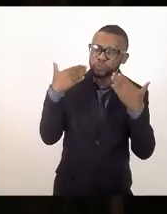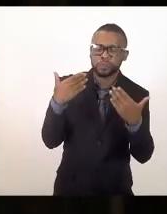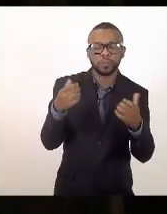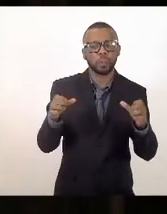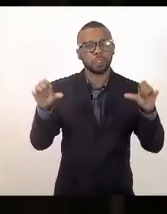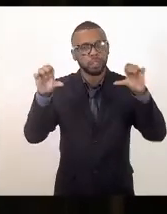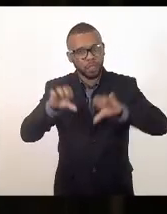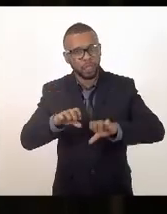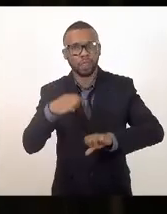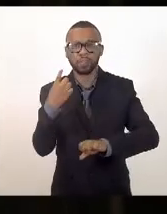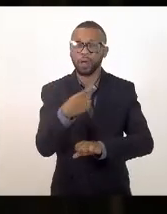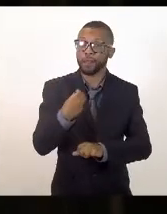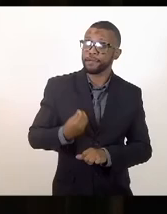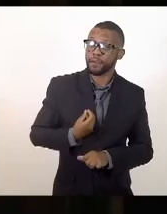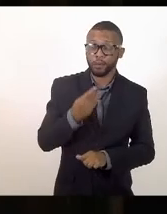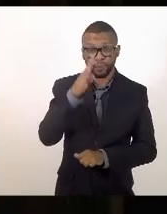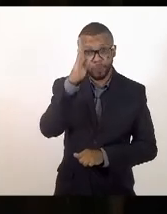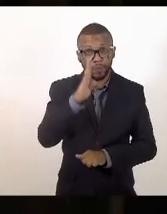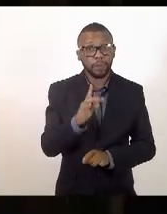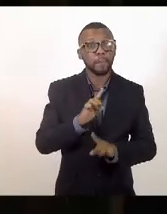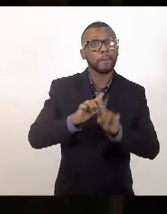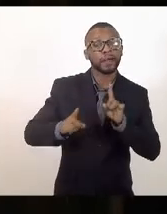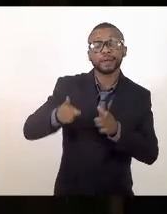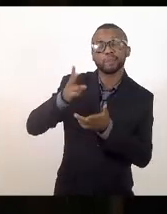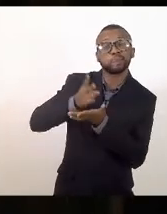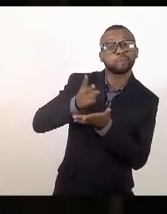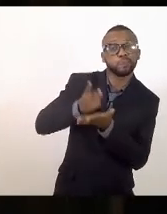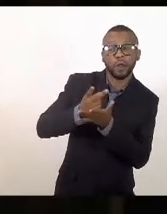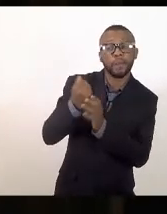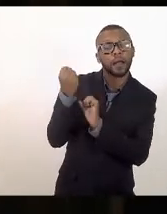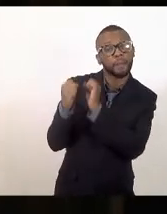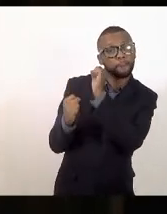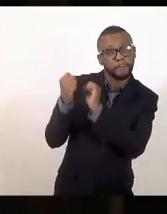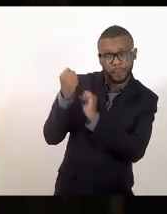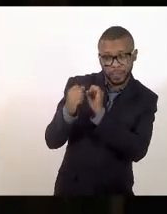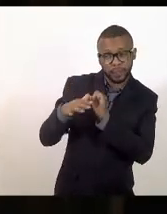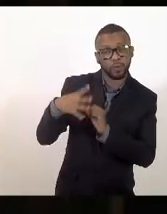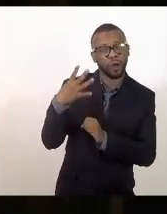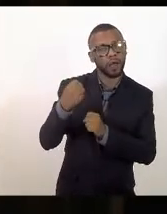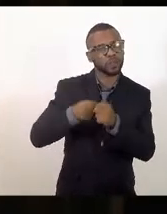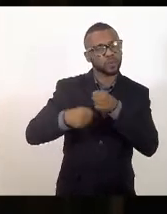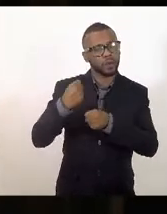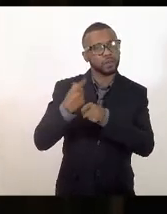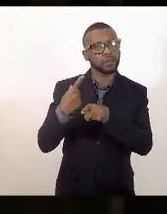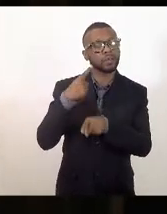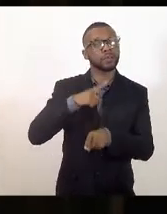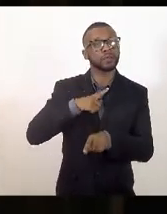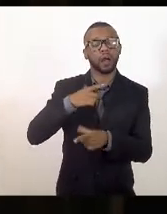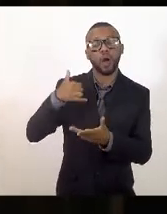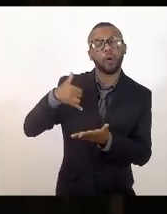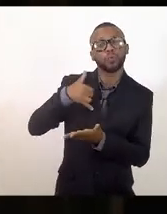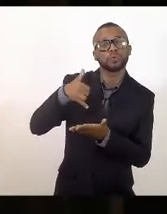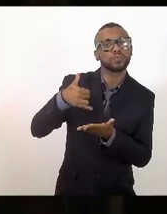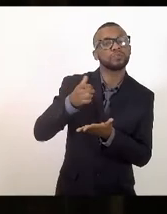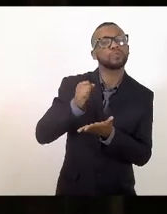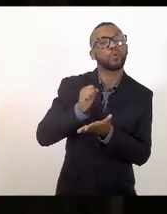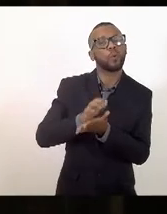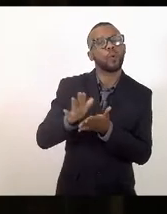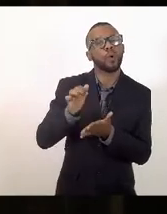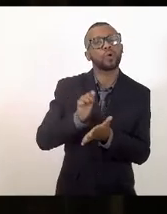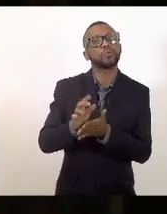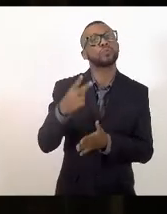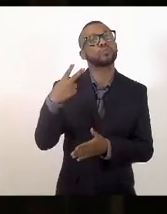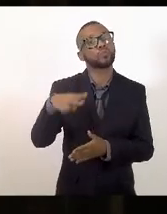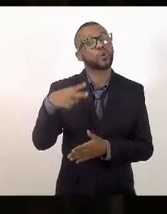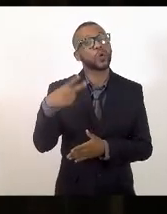Brasil. Mas essas mesmas empresas de ônibus, elas pegaram há 4 anos atrás um diesel custando R$2 e hoje